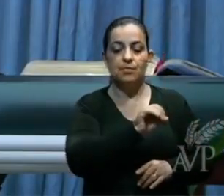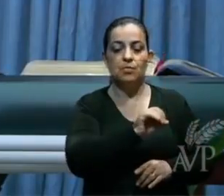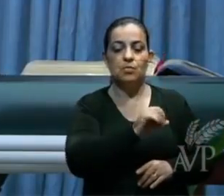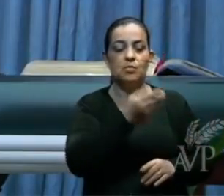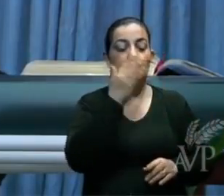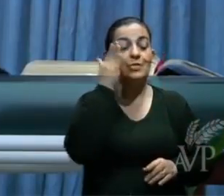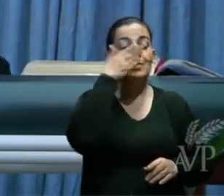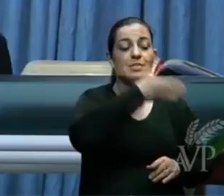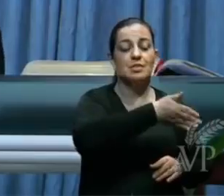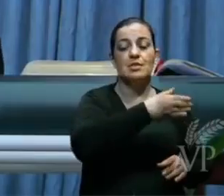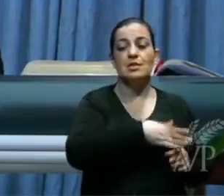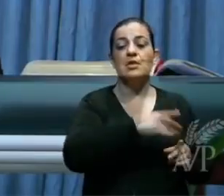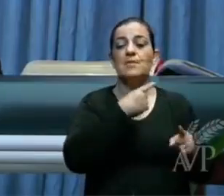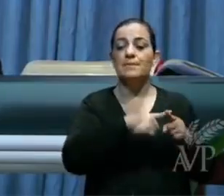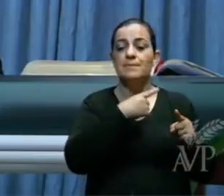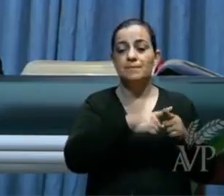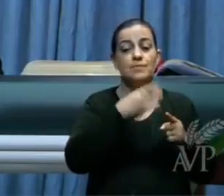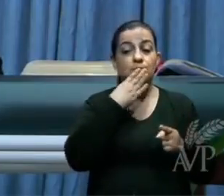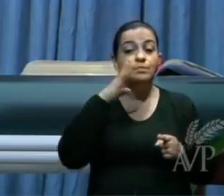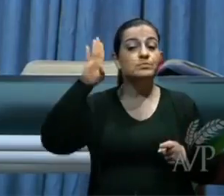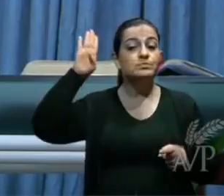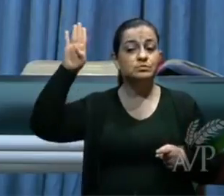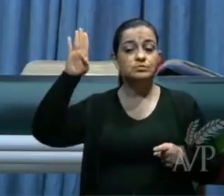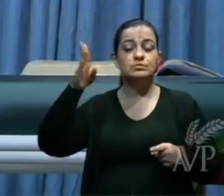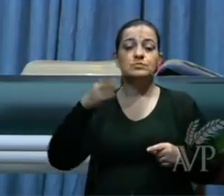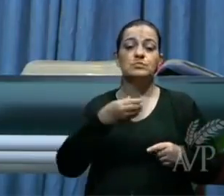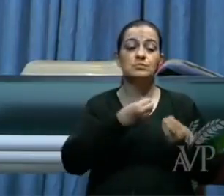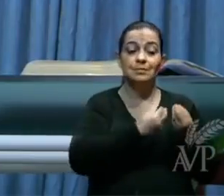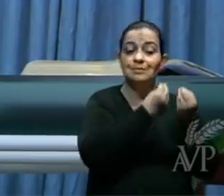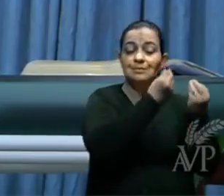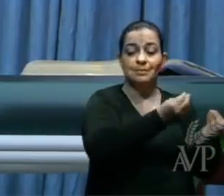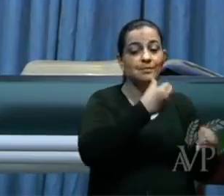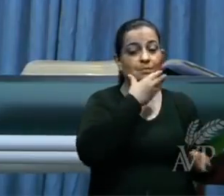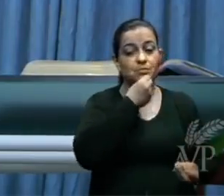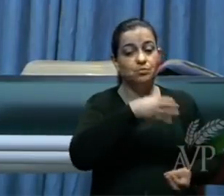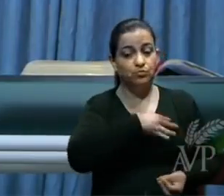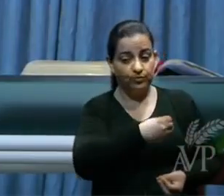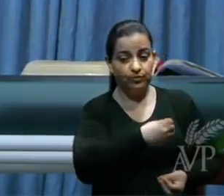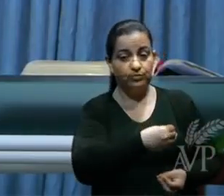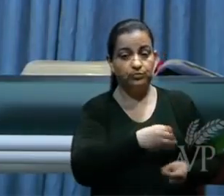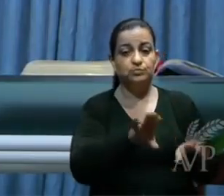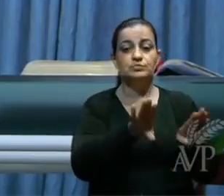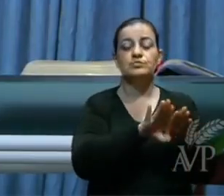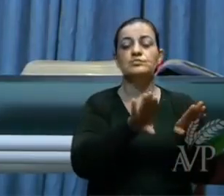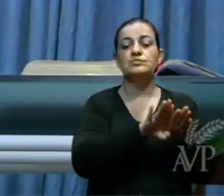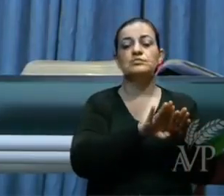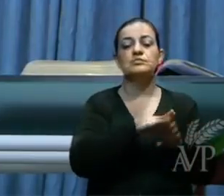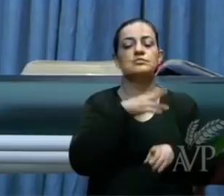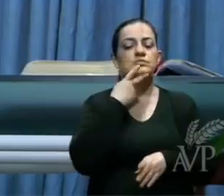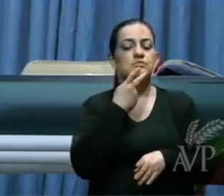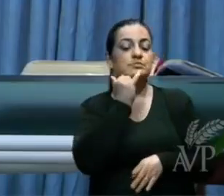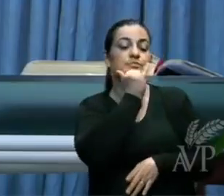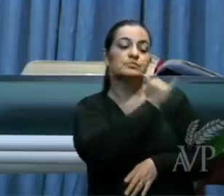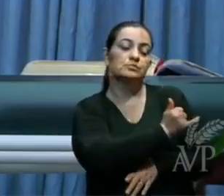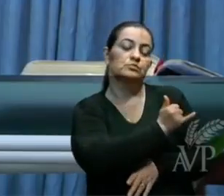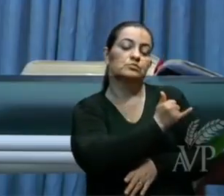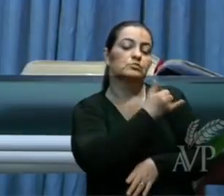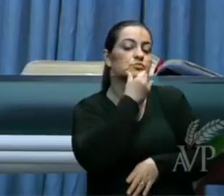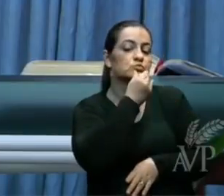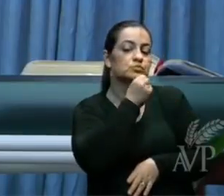promessa porque ele havia prometido dar um filho abraão e ele disse para abraão